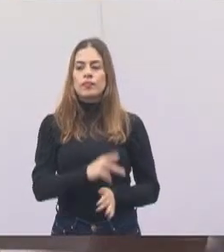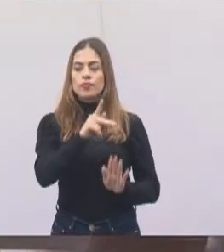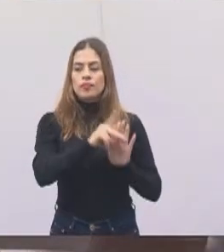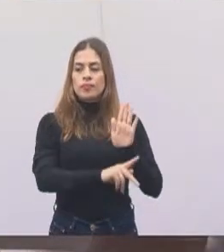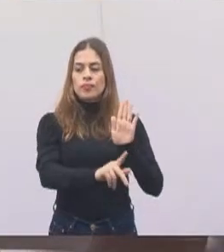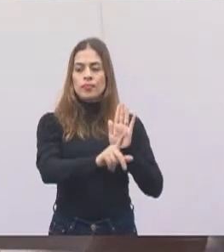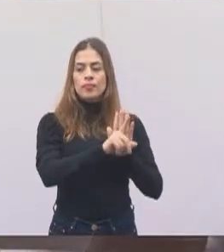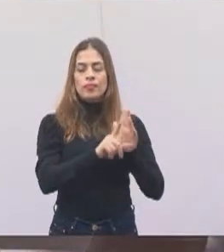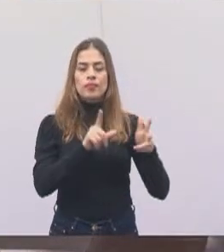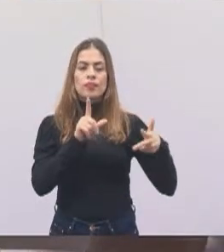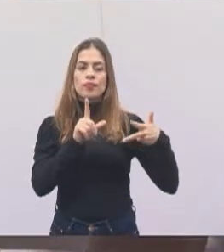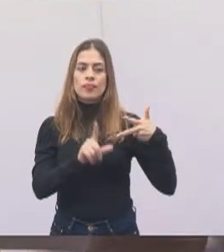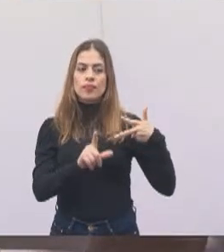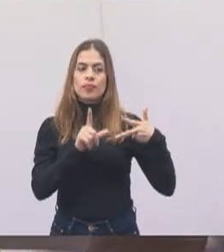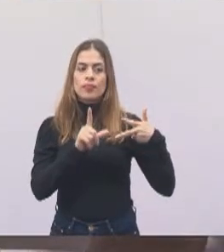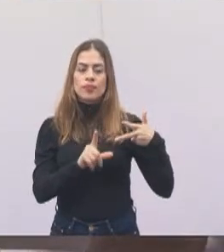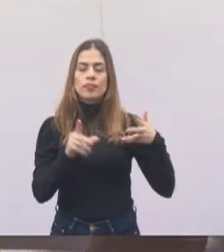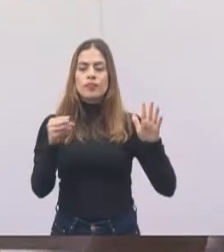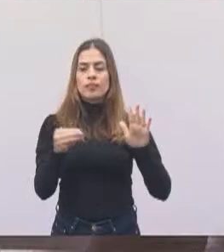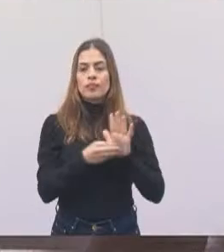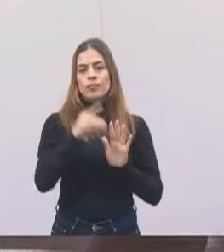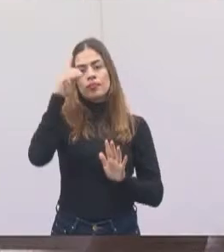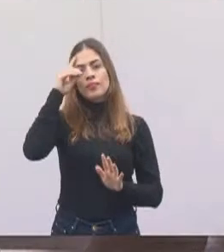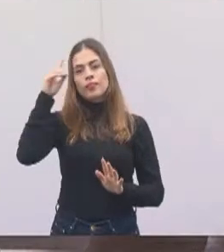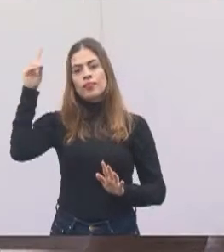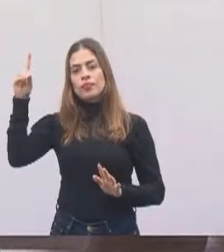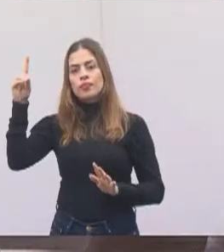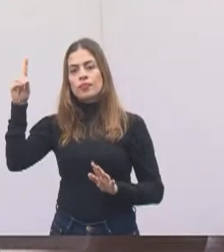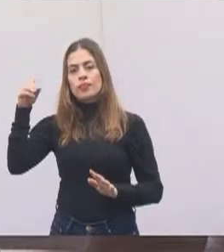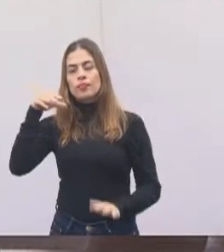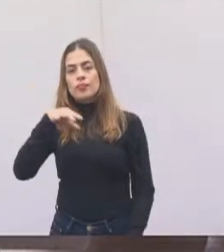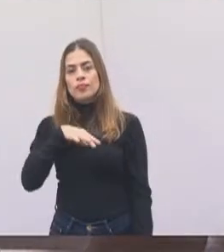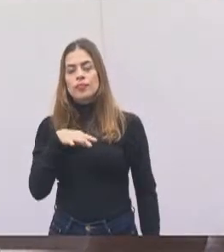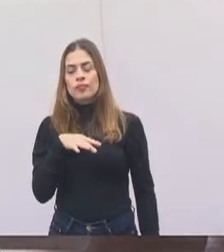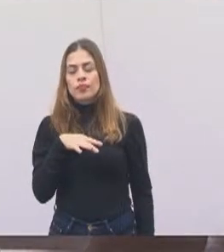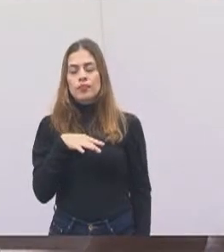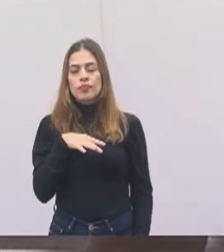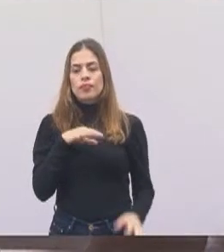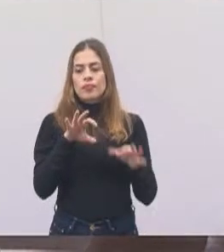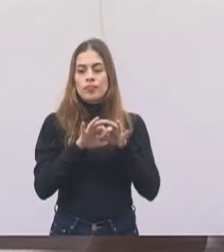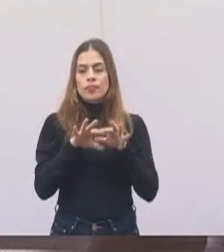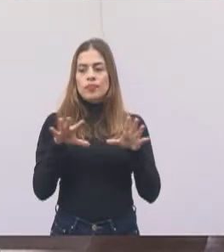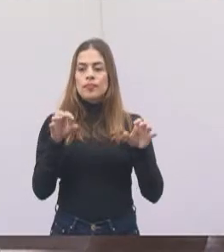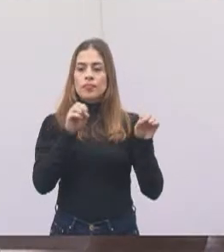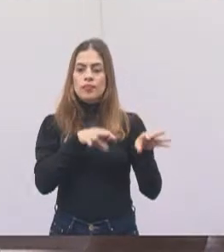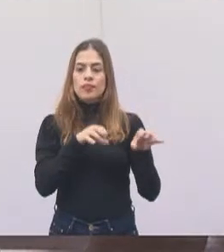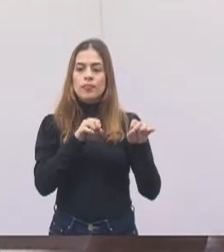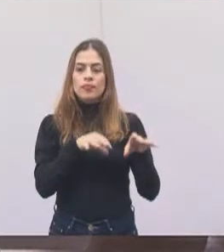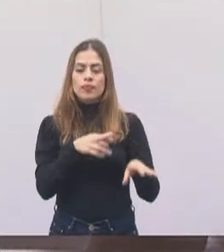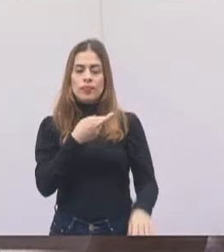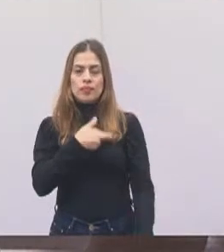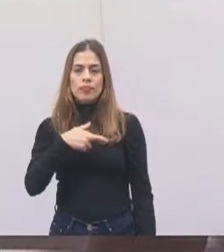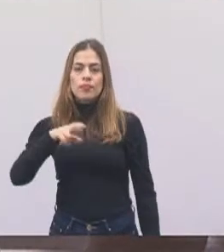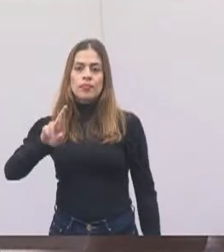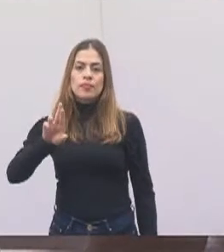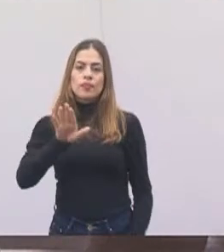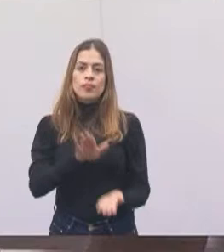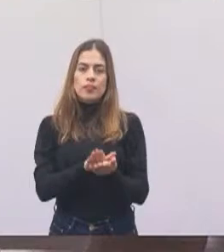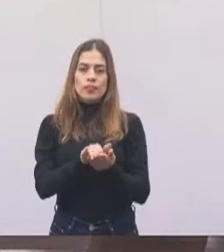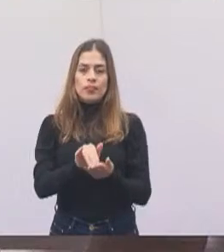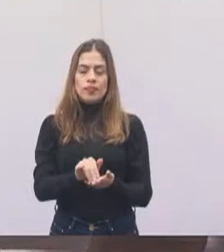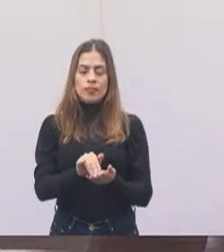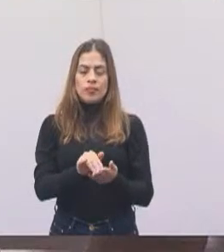Projeto de lei do Legislativo. Institui o Dia Municipal da Liberdade e Educação Religiosa em Jacareí e dá outras providências. Autoria,